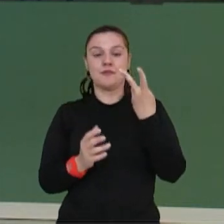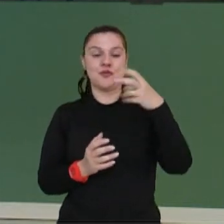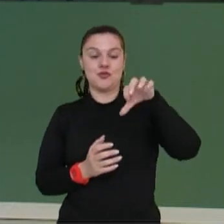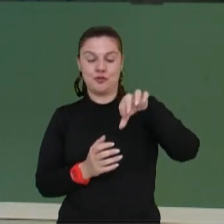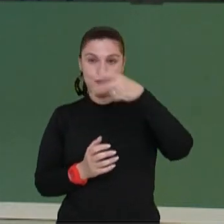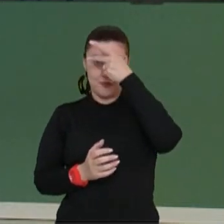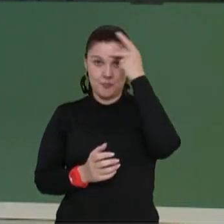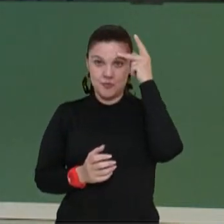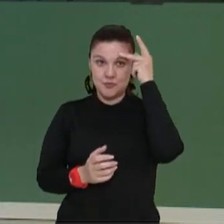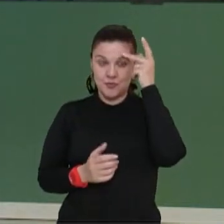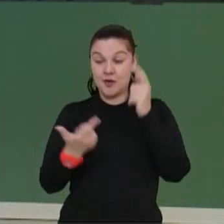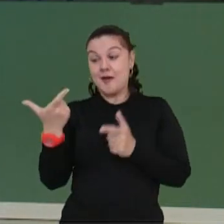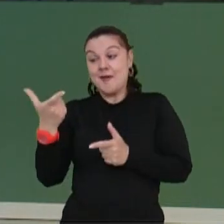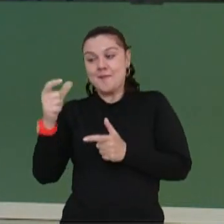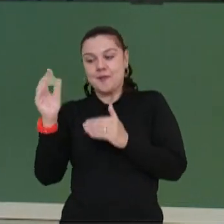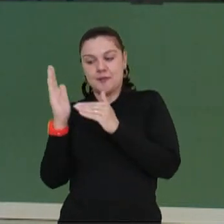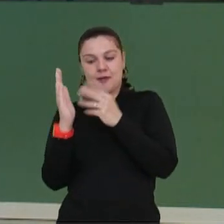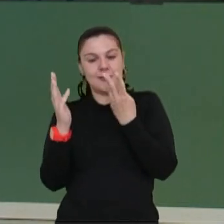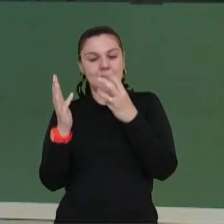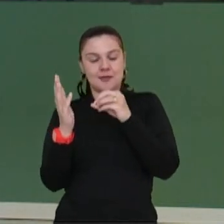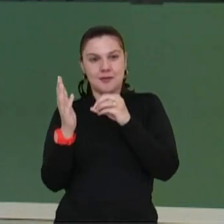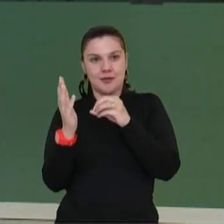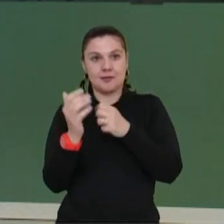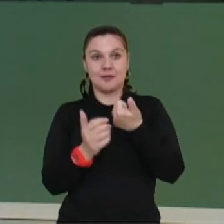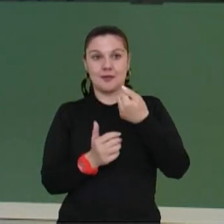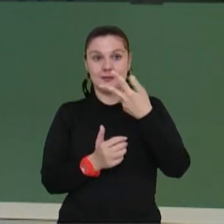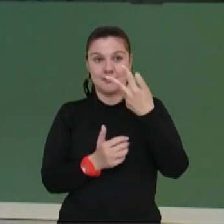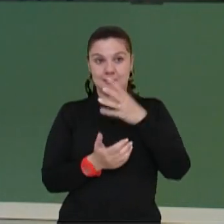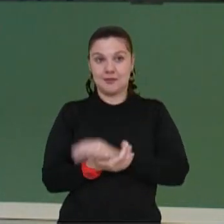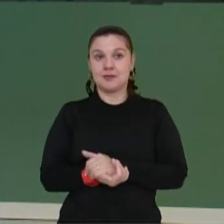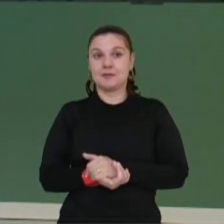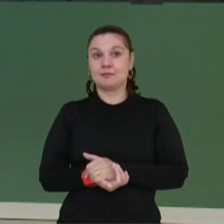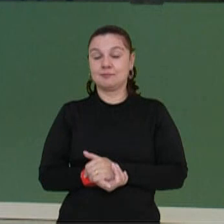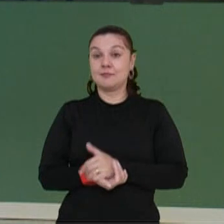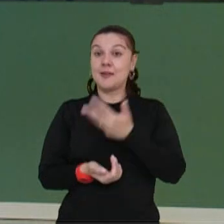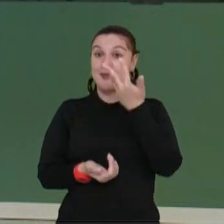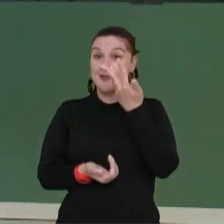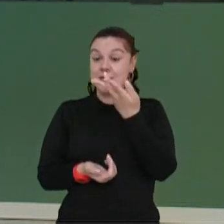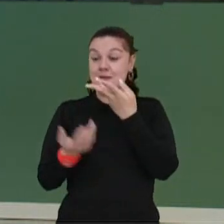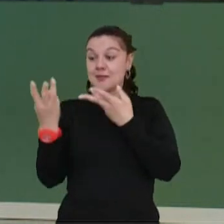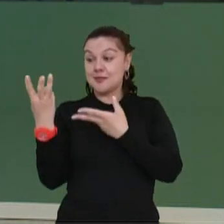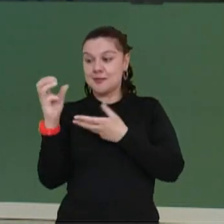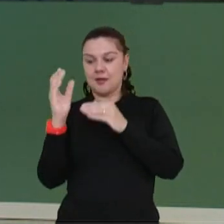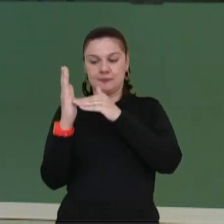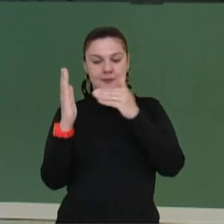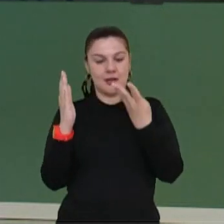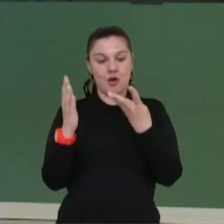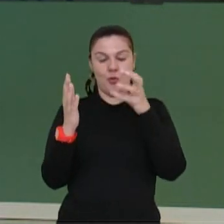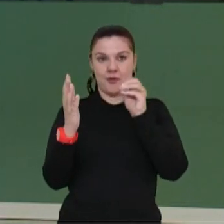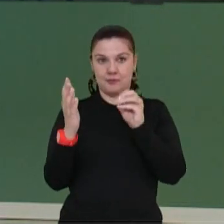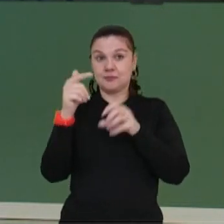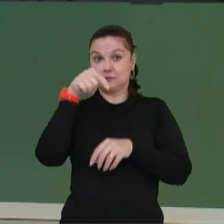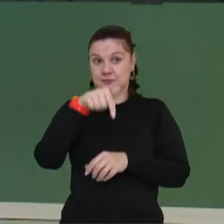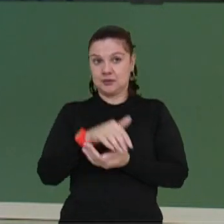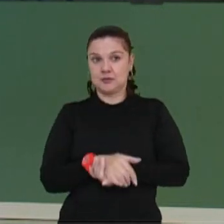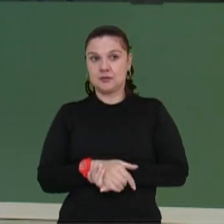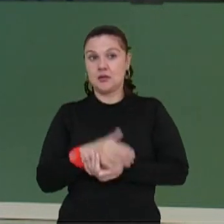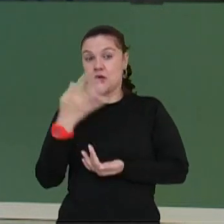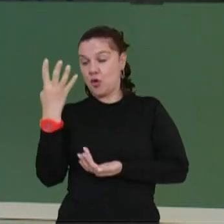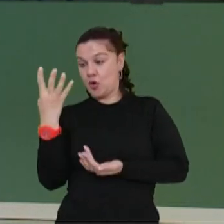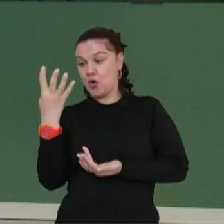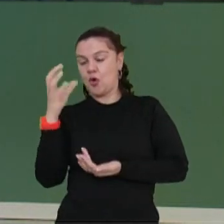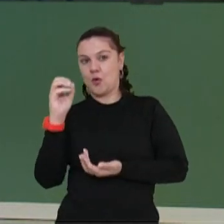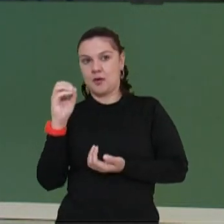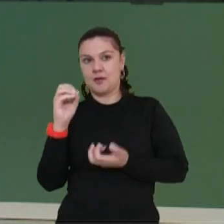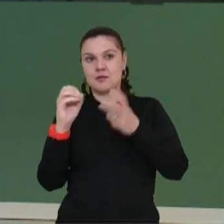pessoas. Entre 20 e 30 pedras? 13 pessoas. Entre 30 e 40 pedras? 7 pessoas. Entre 40 e